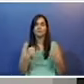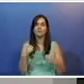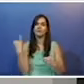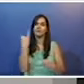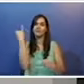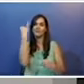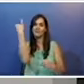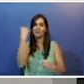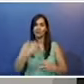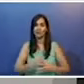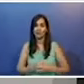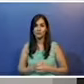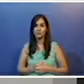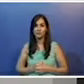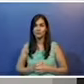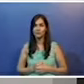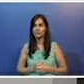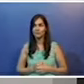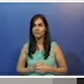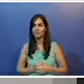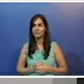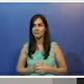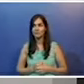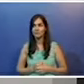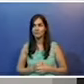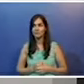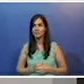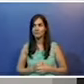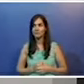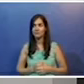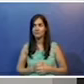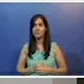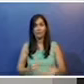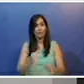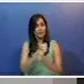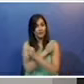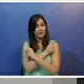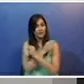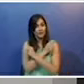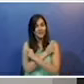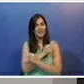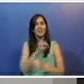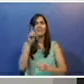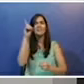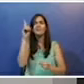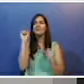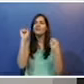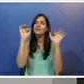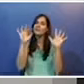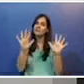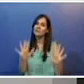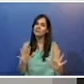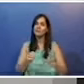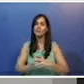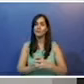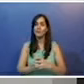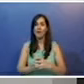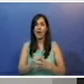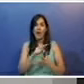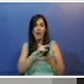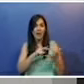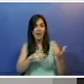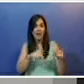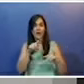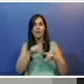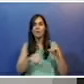premissa. Leiam muito. Ok? Então, um forte abraço. Fiquem com Deus. E leiam o material